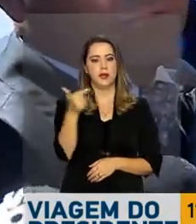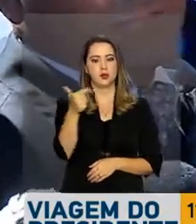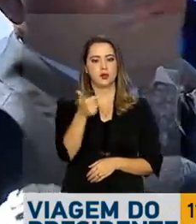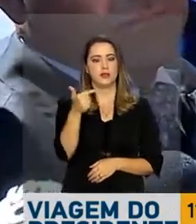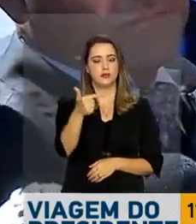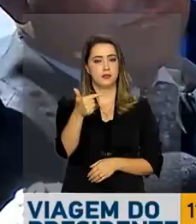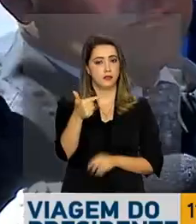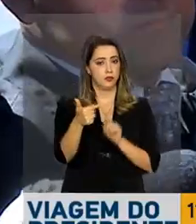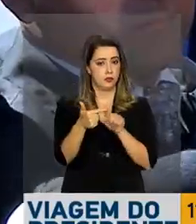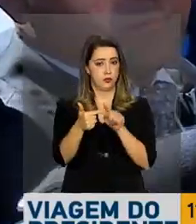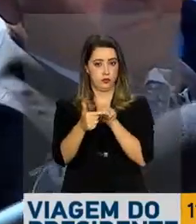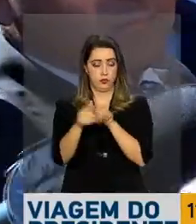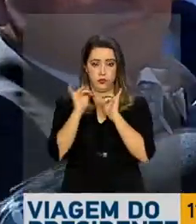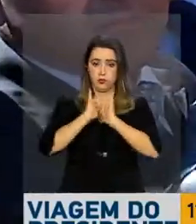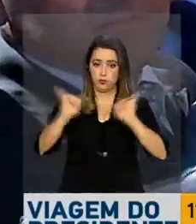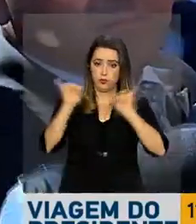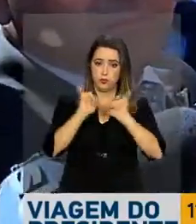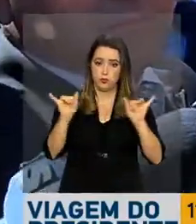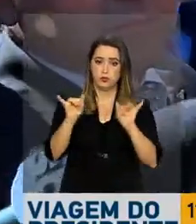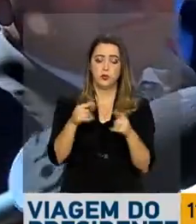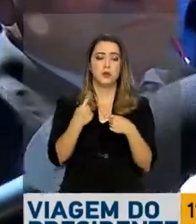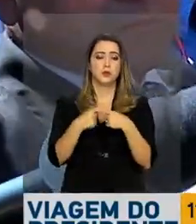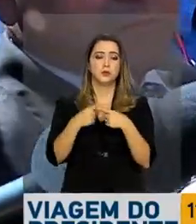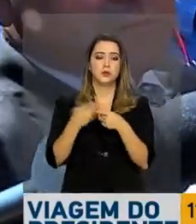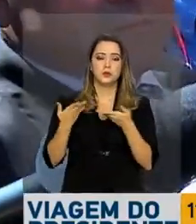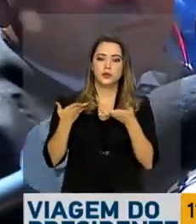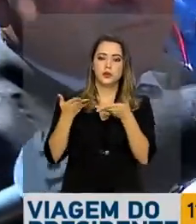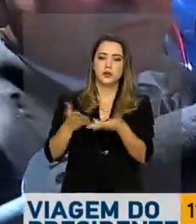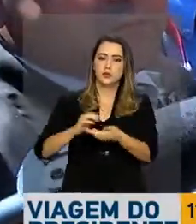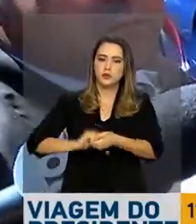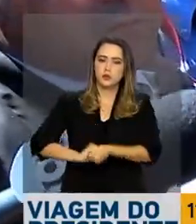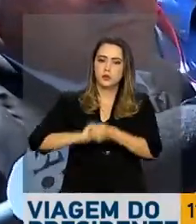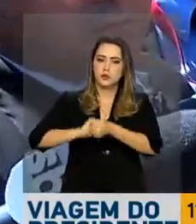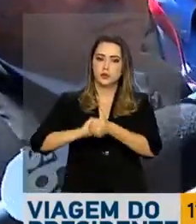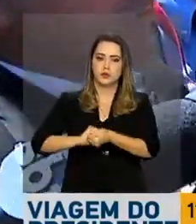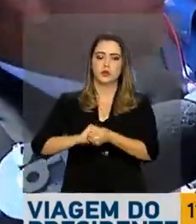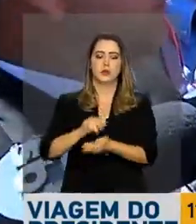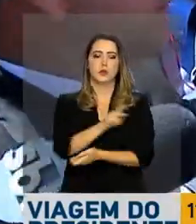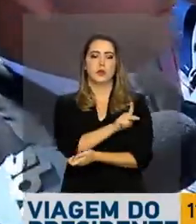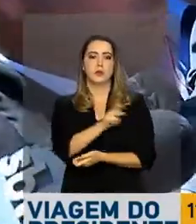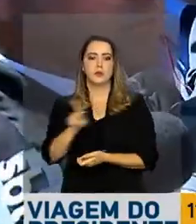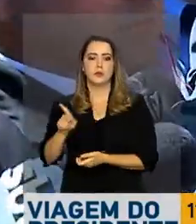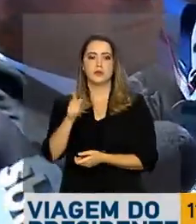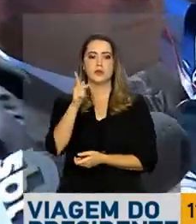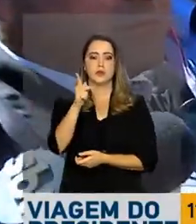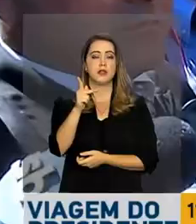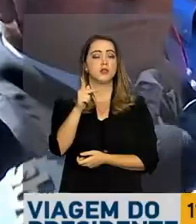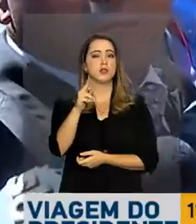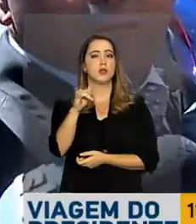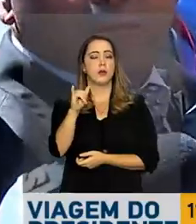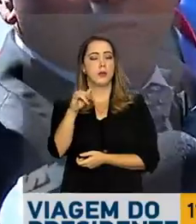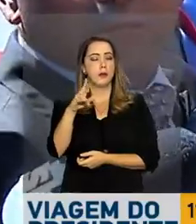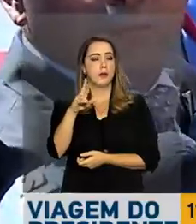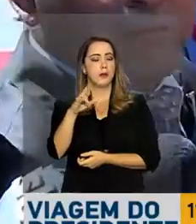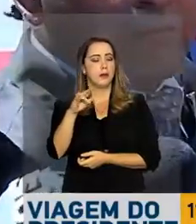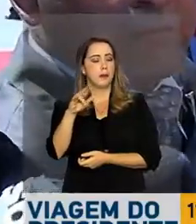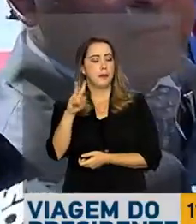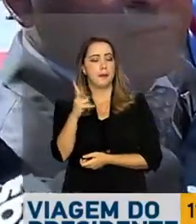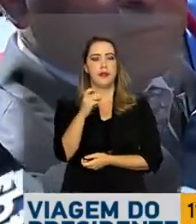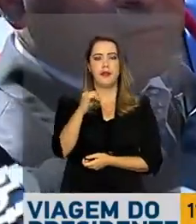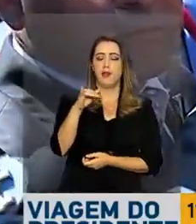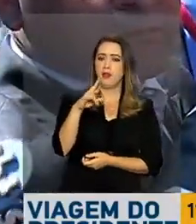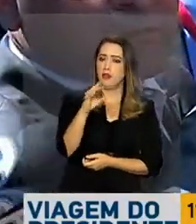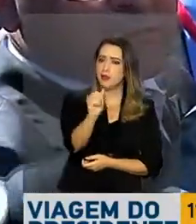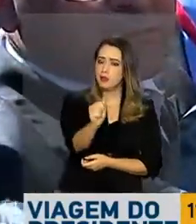a razão pela qual vim cumprimentar o presidente eleito Piñera, tendo em vista não só o fato de